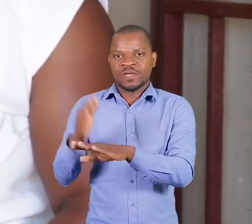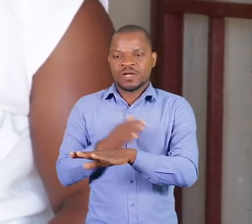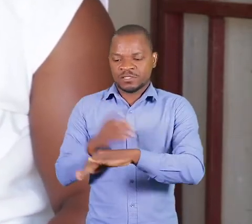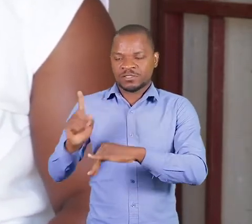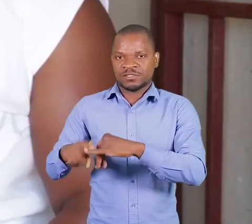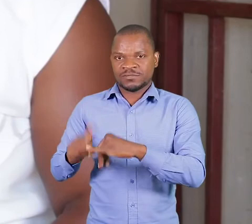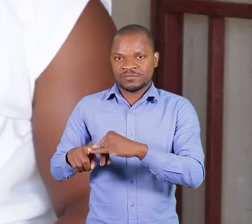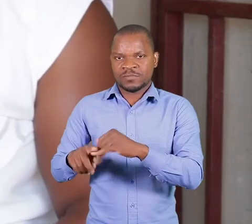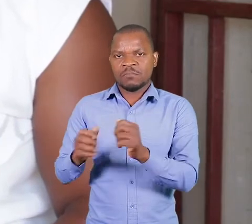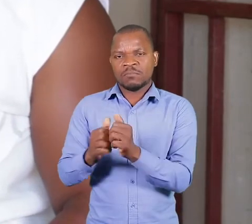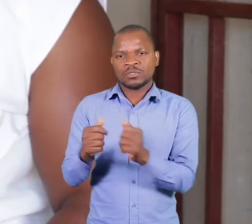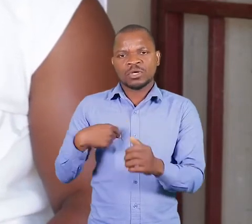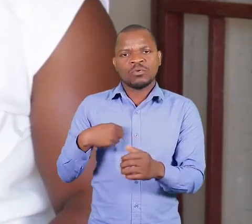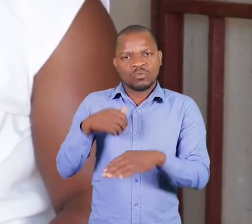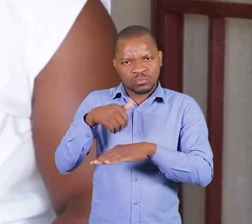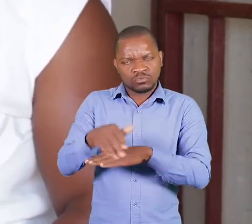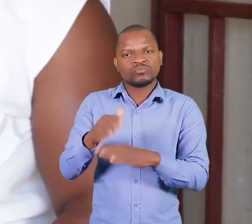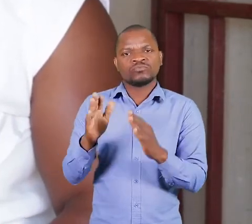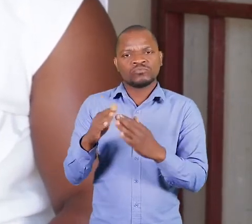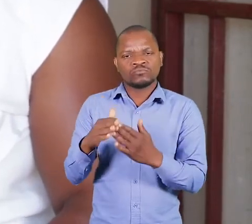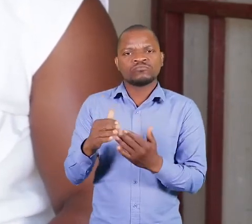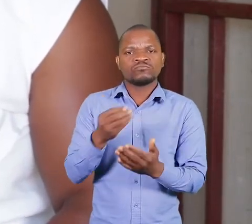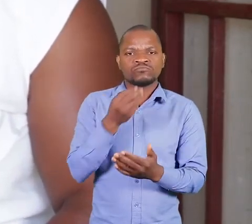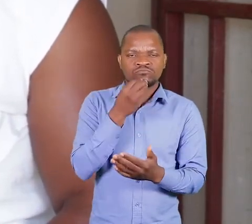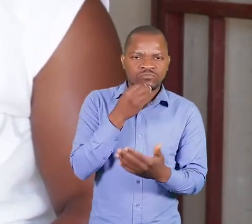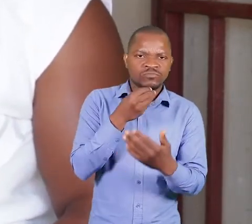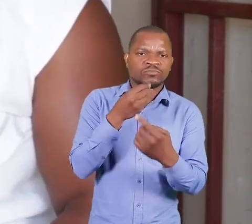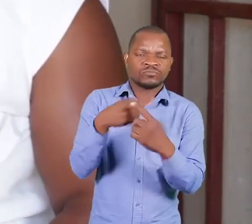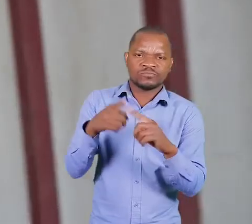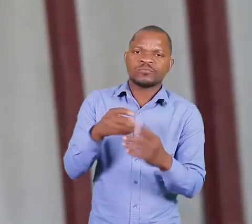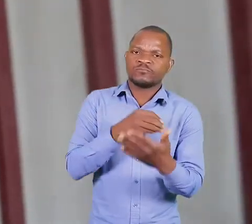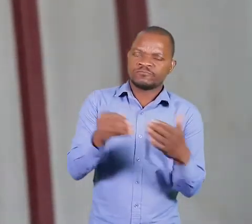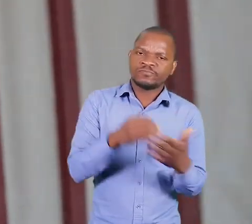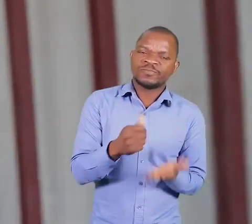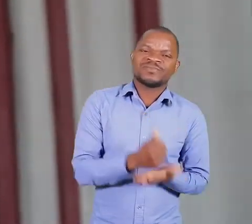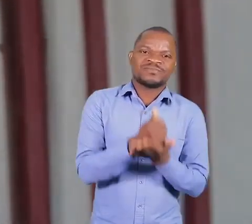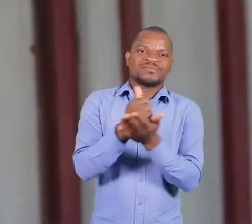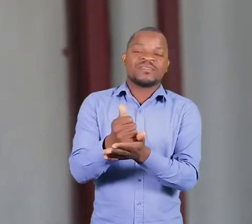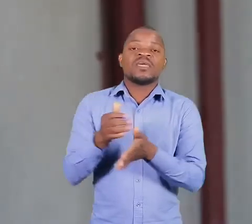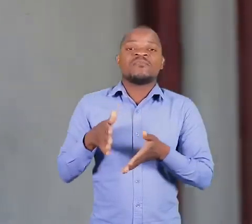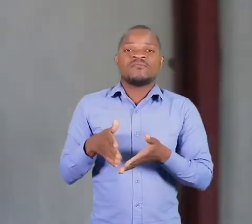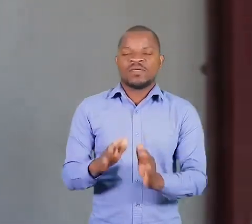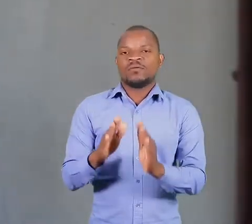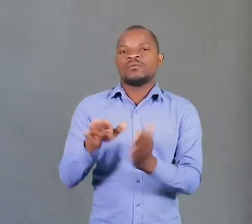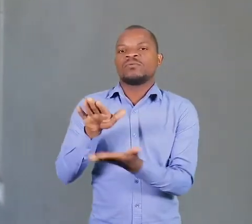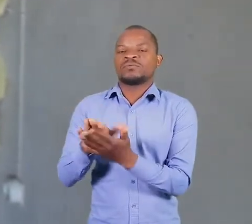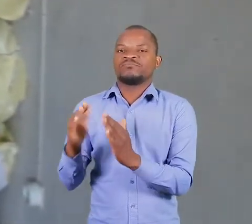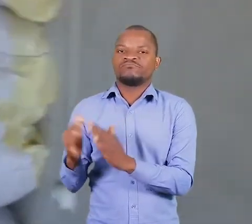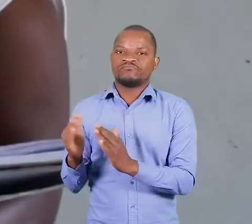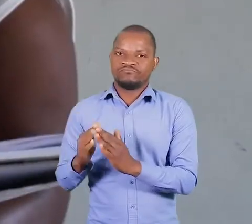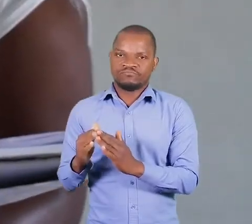casa. Mas eu estou lá em casa, lá. Não falta prato de dia e alguma coisa na mesa para os filhos.